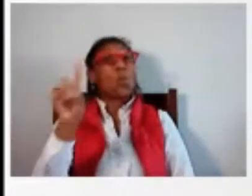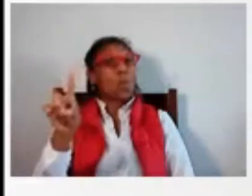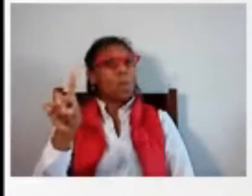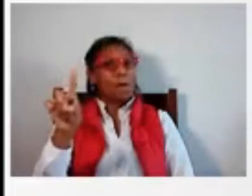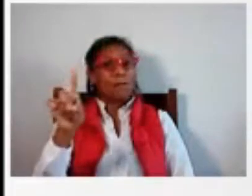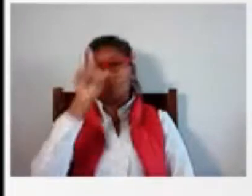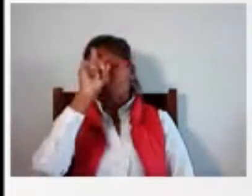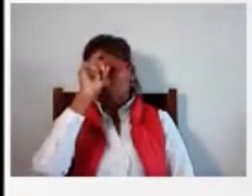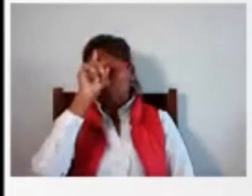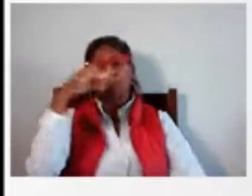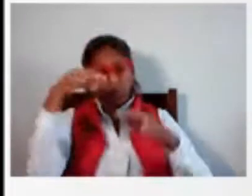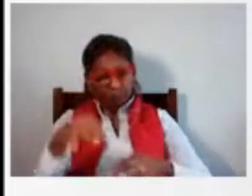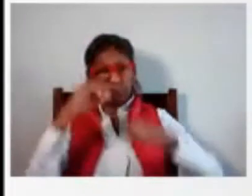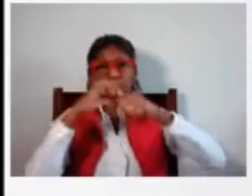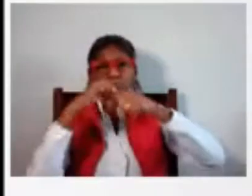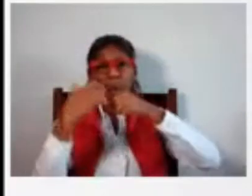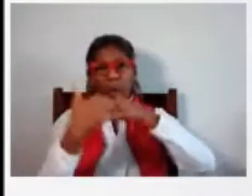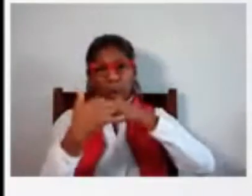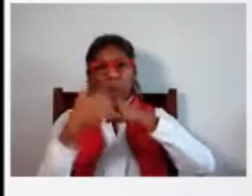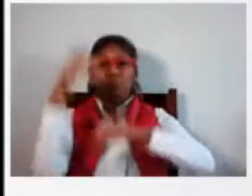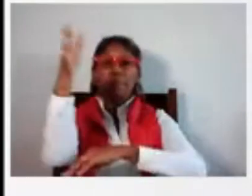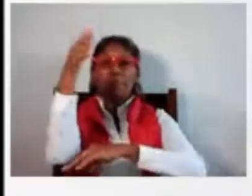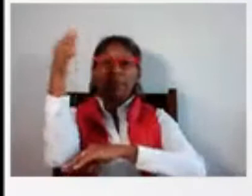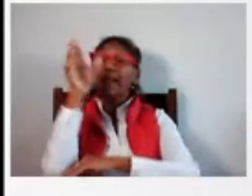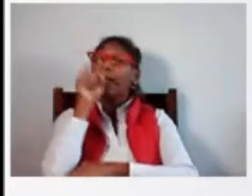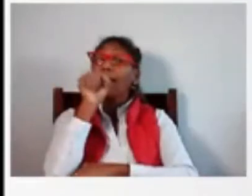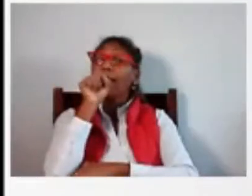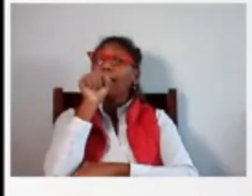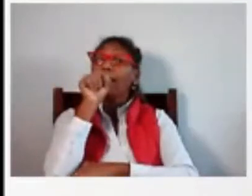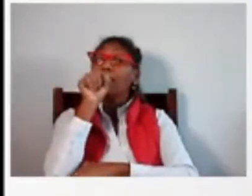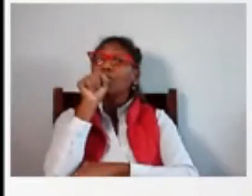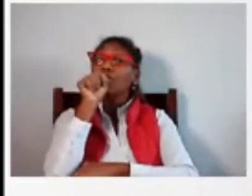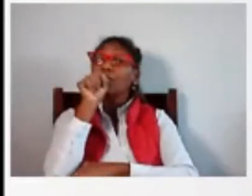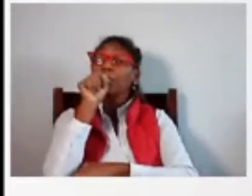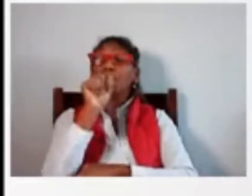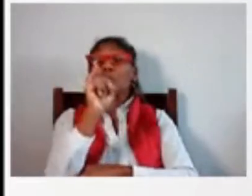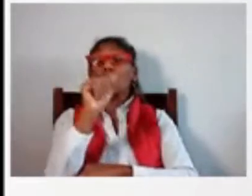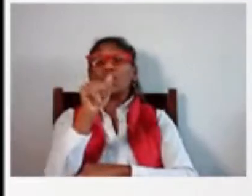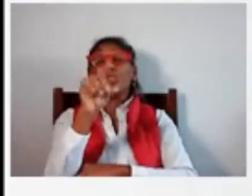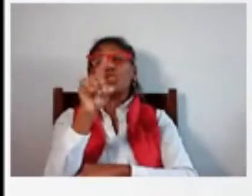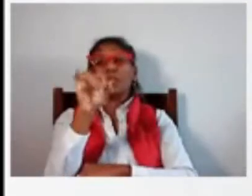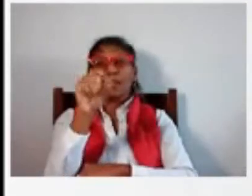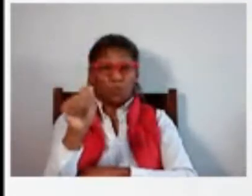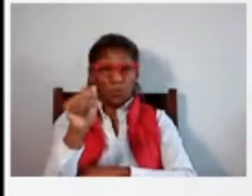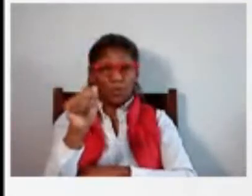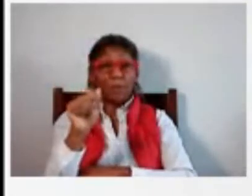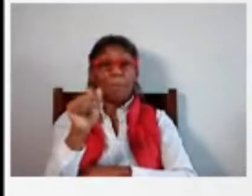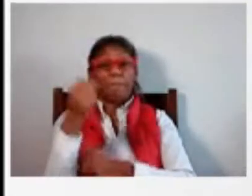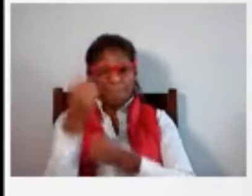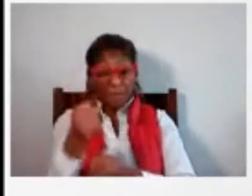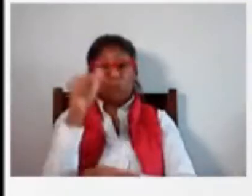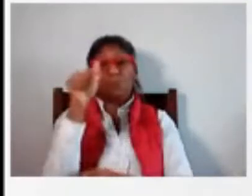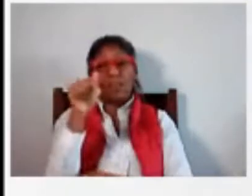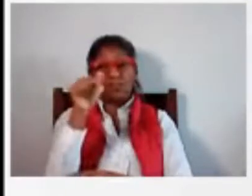hospitalizações confirmadas, portanto recebeu uma bandeira laranja neste indicador que tem peso 0,37. No indicador,